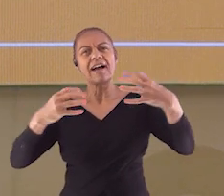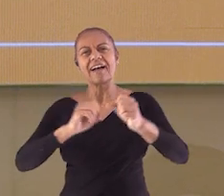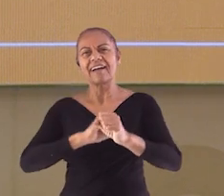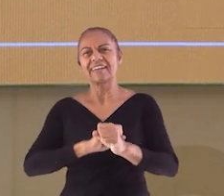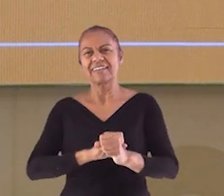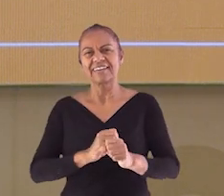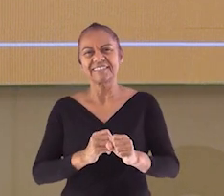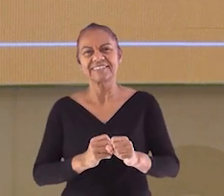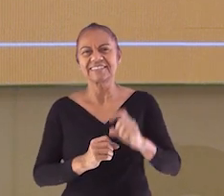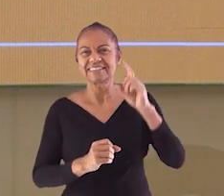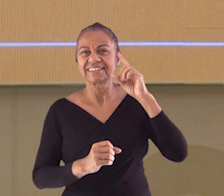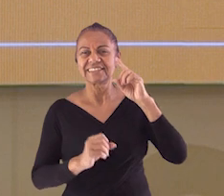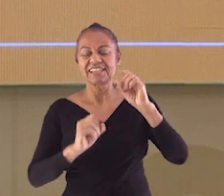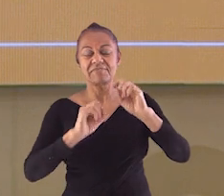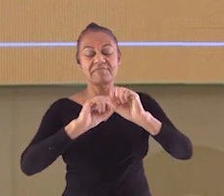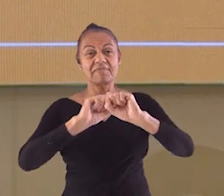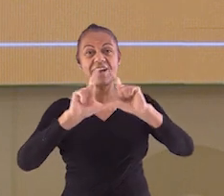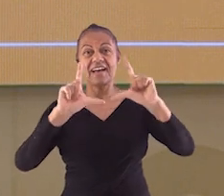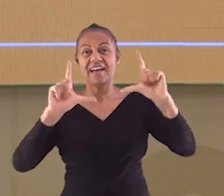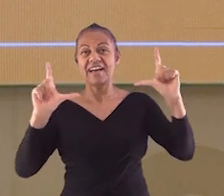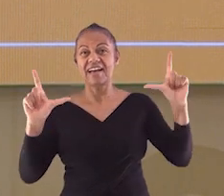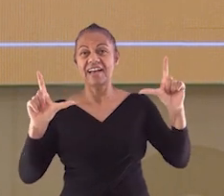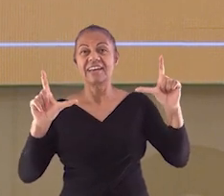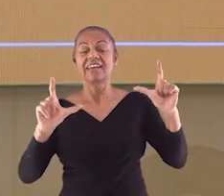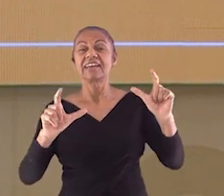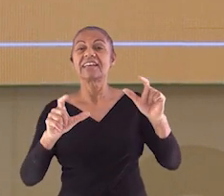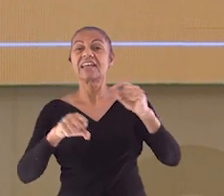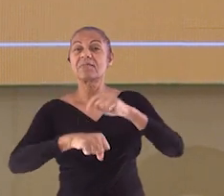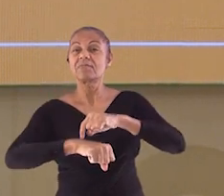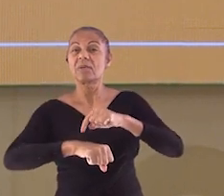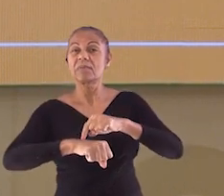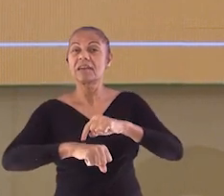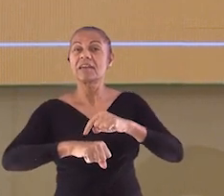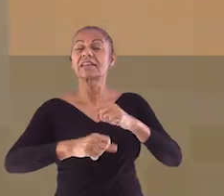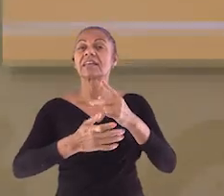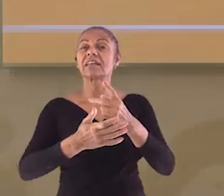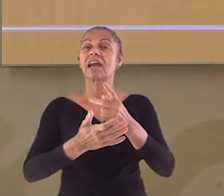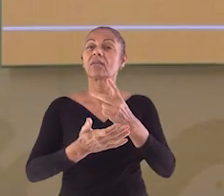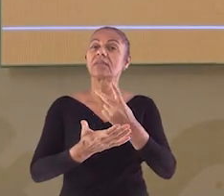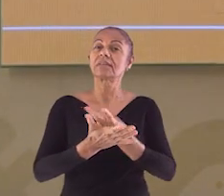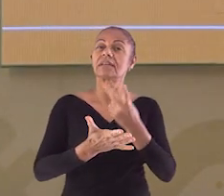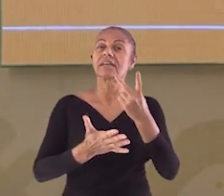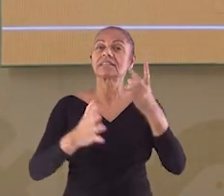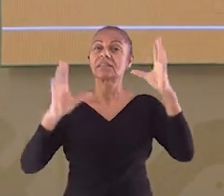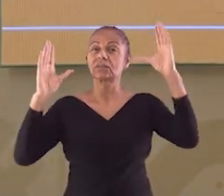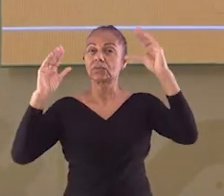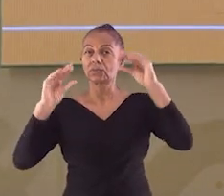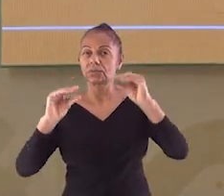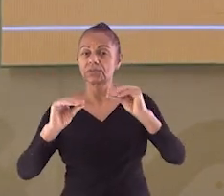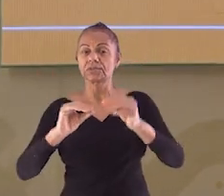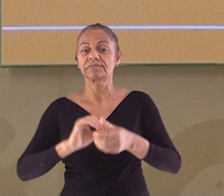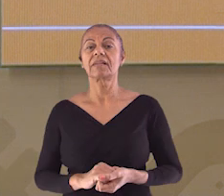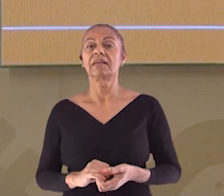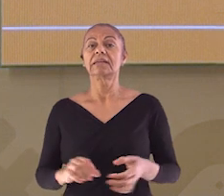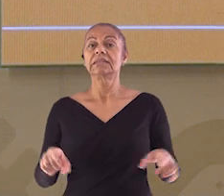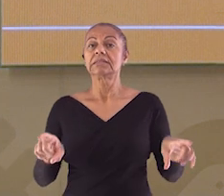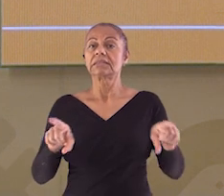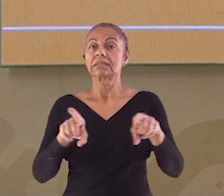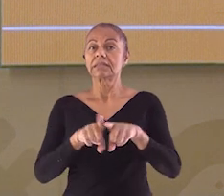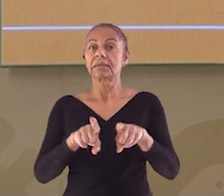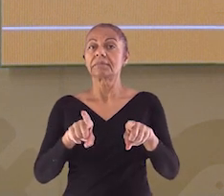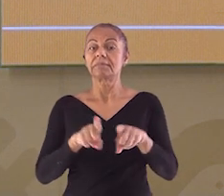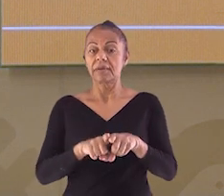no momento está acontecendo o quê? A noite. Não podemos dimensionar o movimento